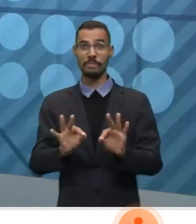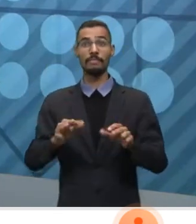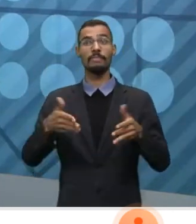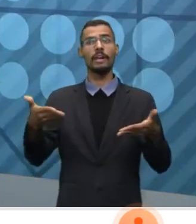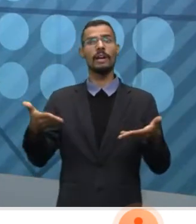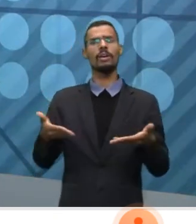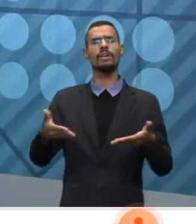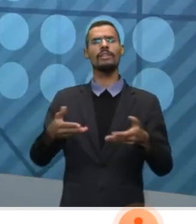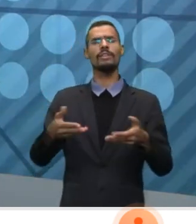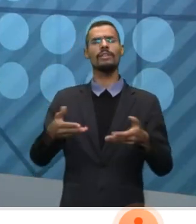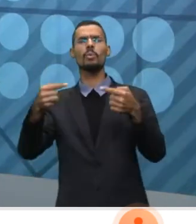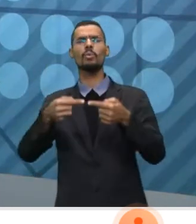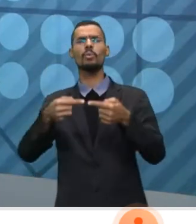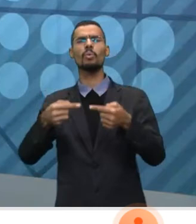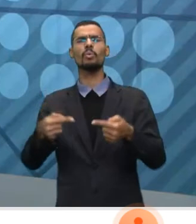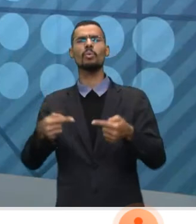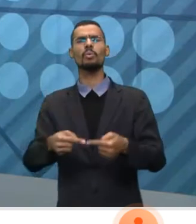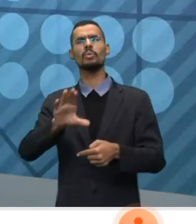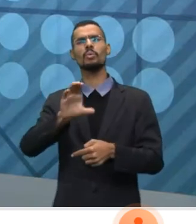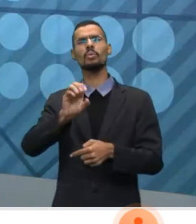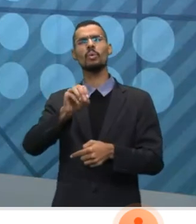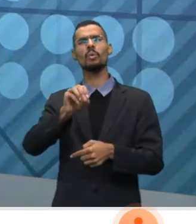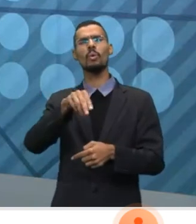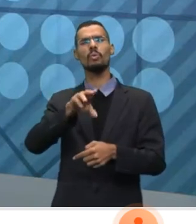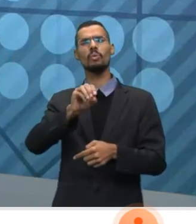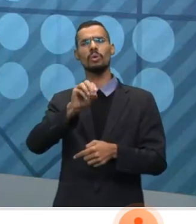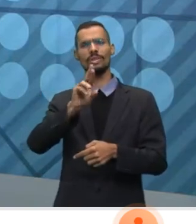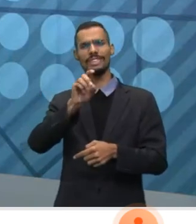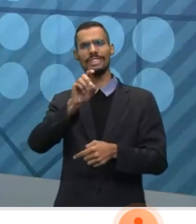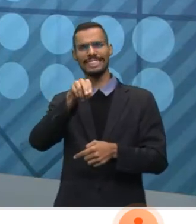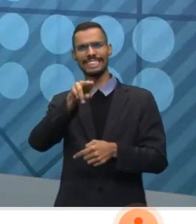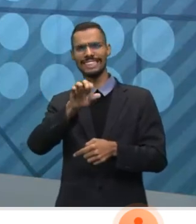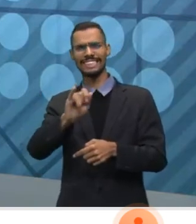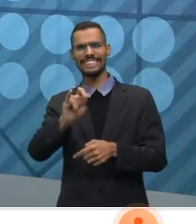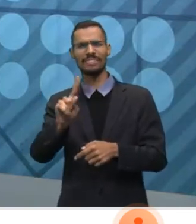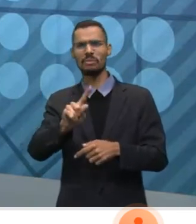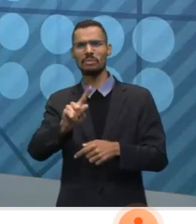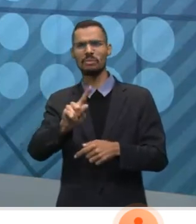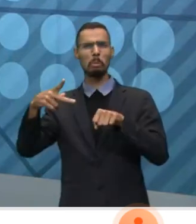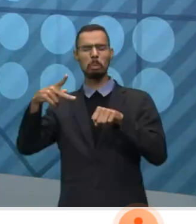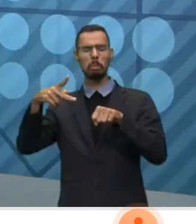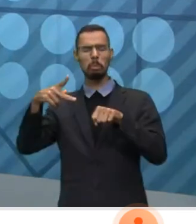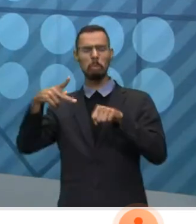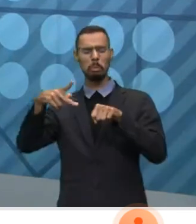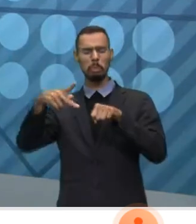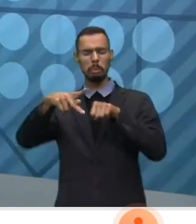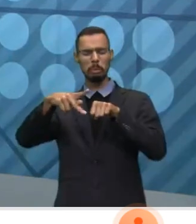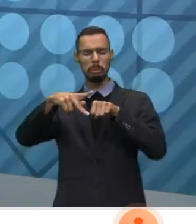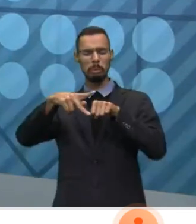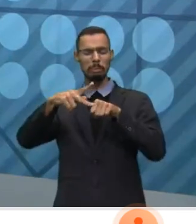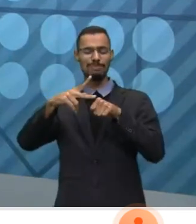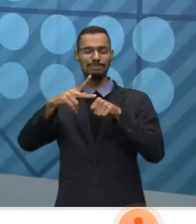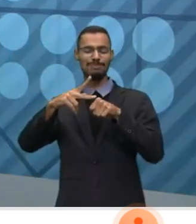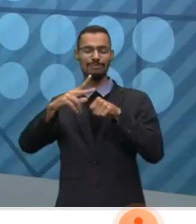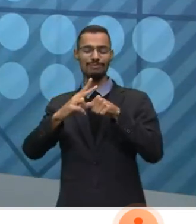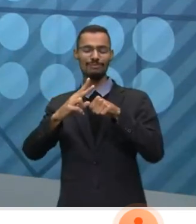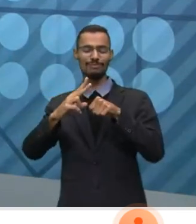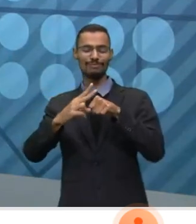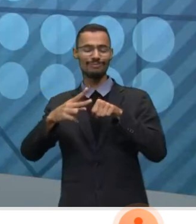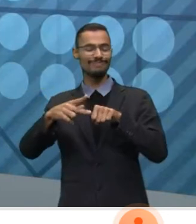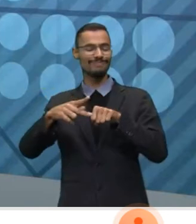verbos com concordância, a gente não precisa utilizar os pronomes e a gente faz a direção